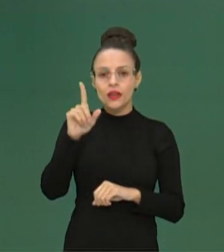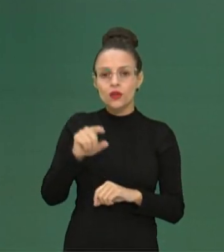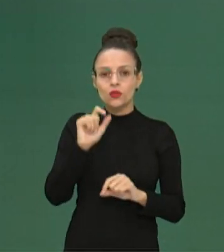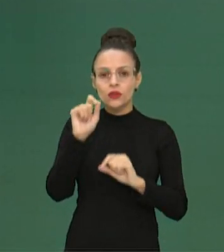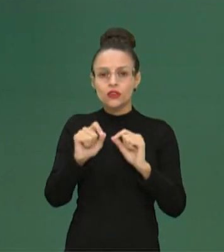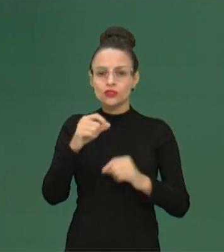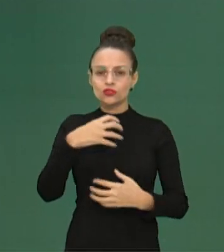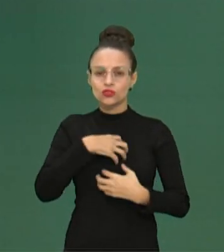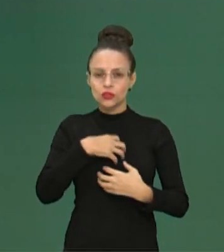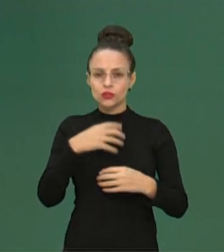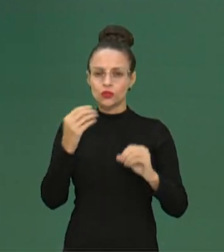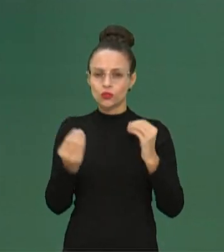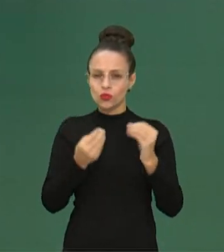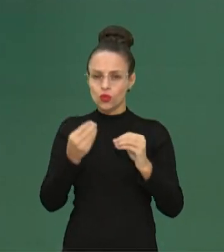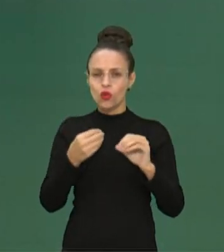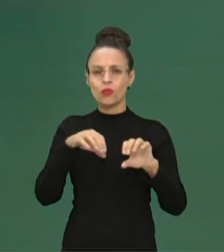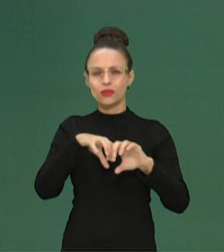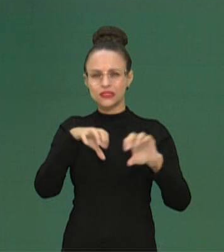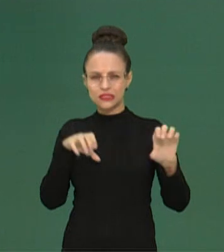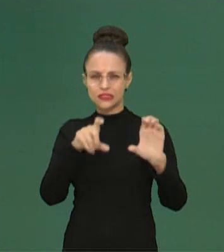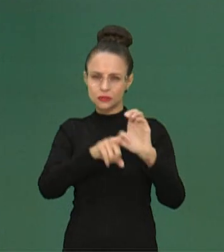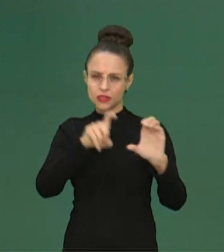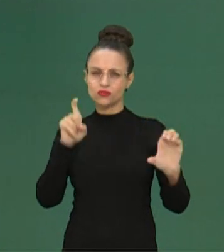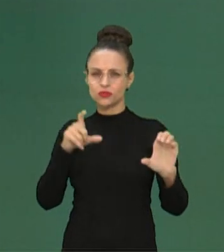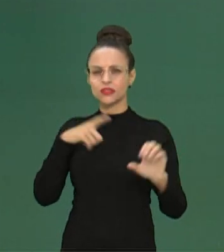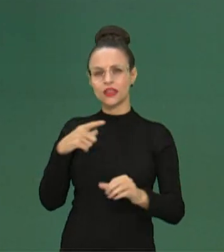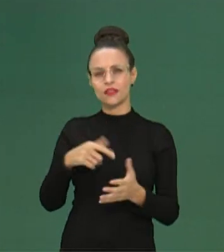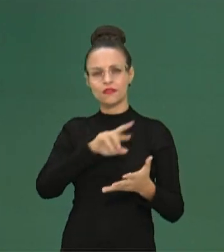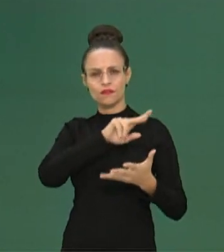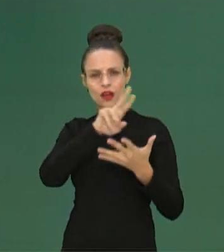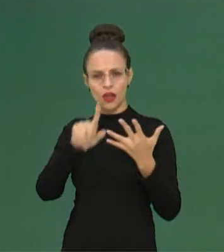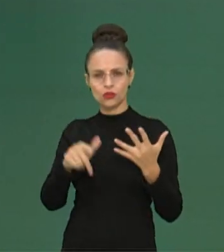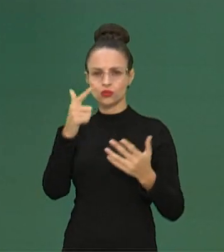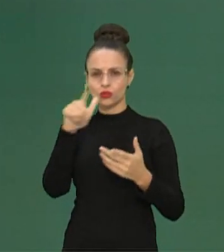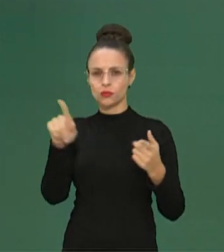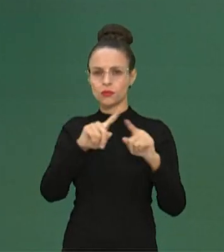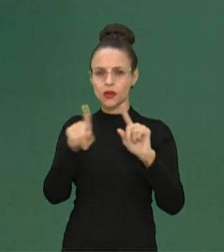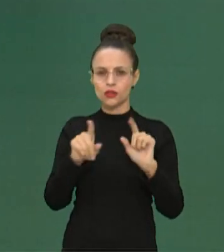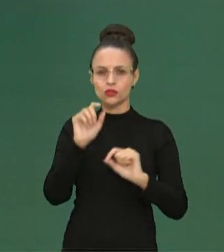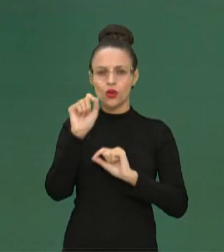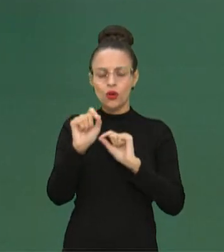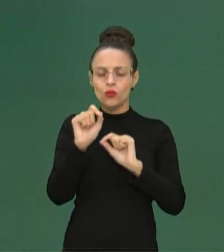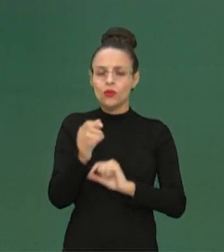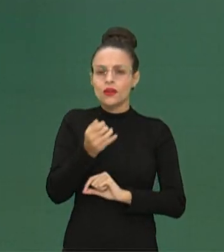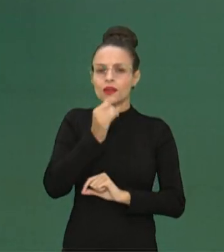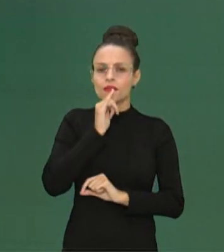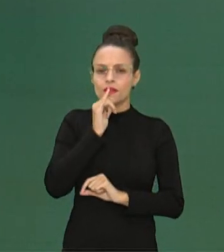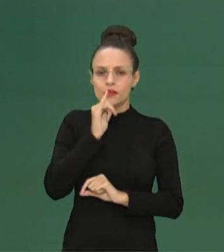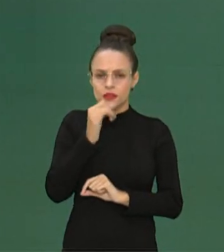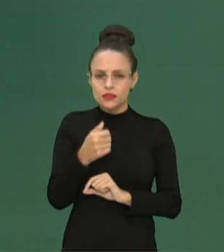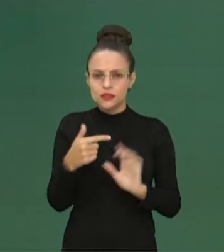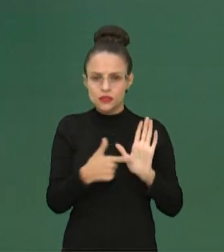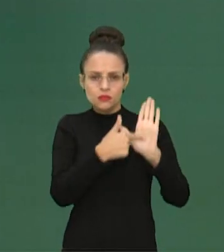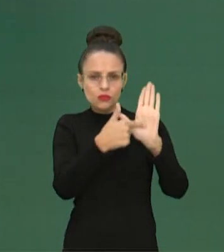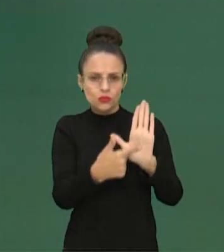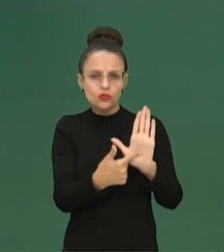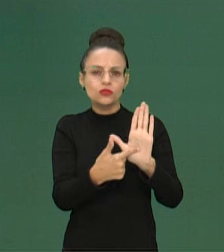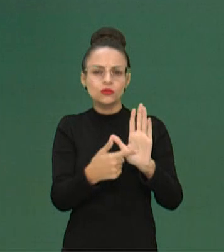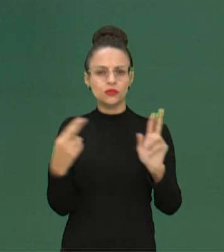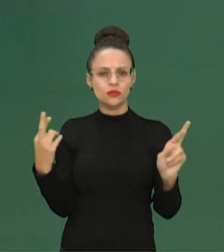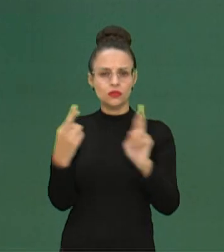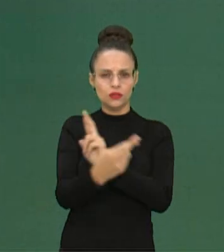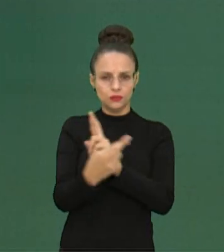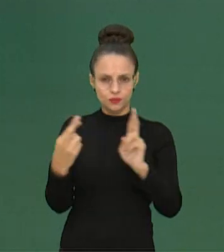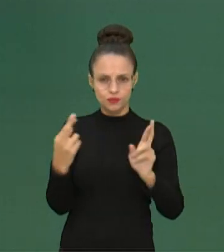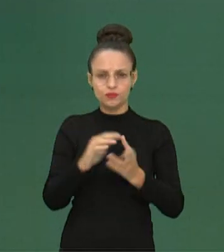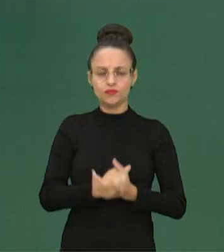uma forma de separatismo. Tem vários outros, mas eu só puxei aí uma relação